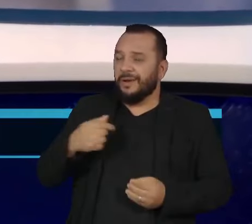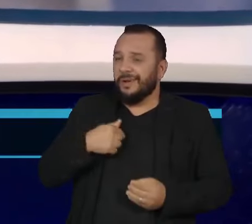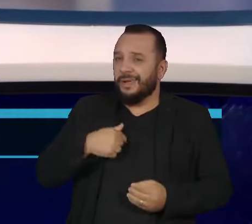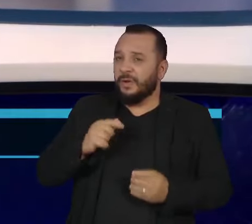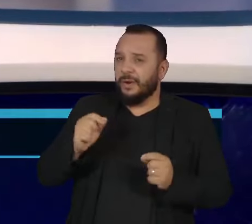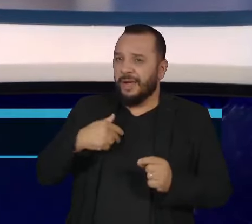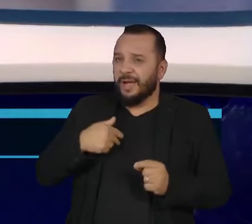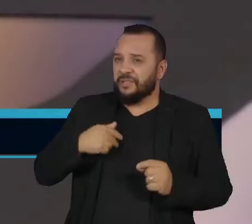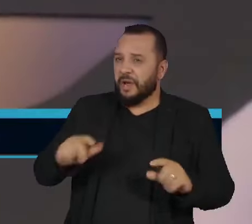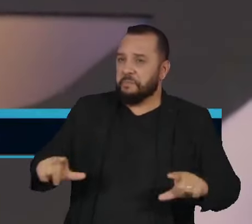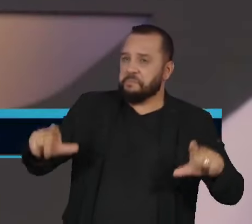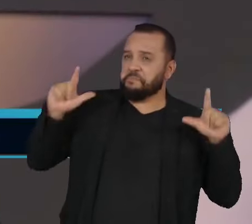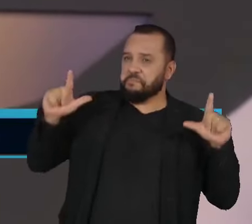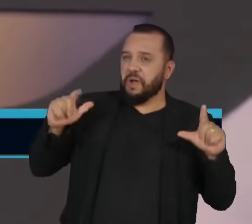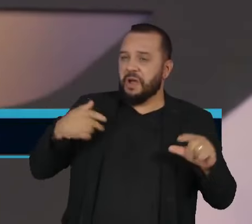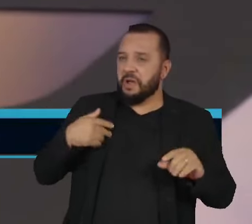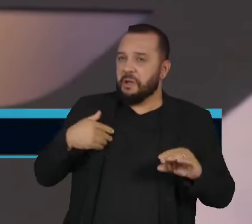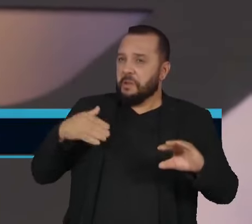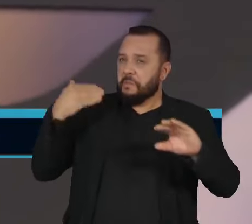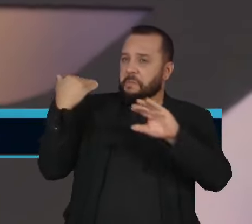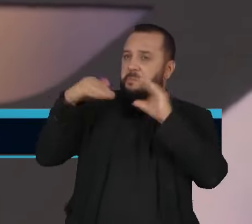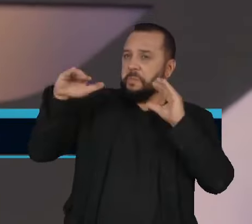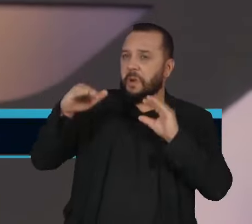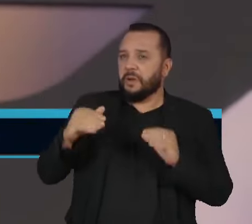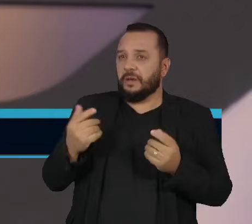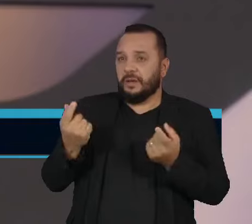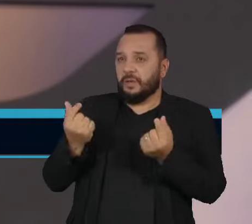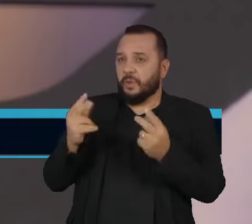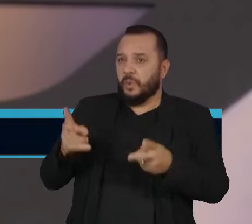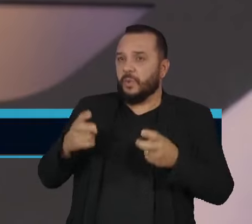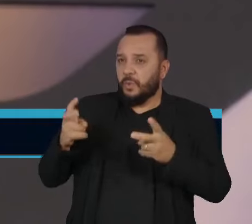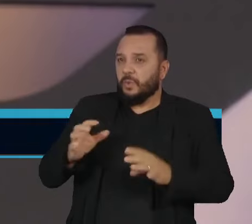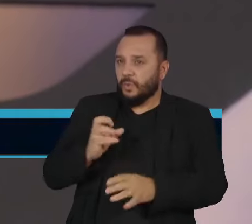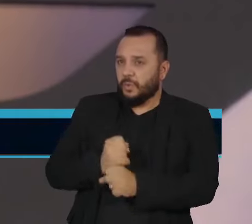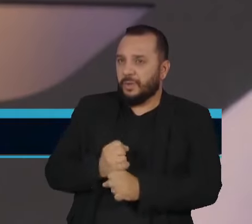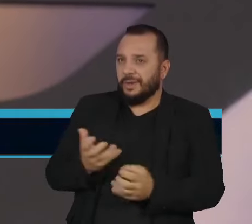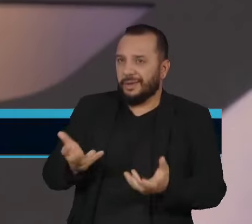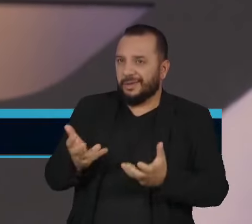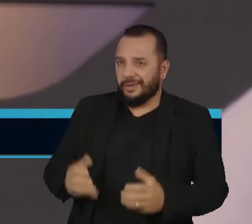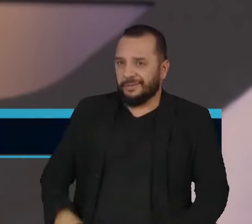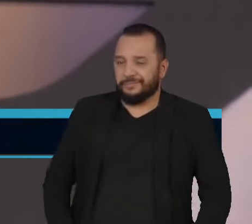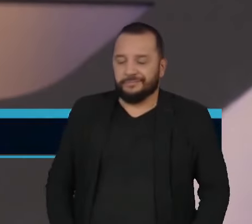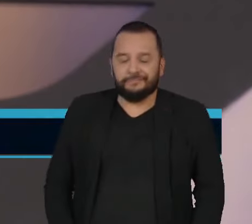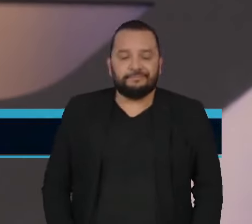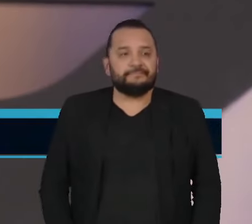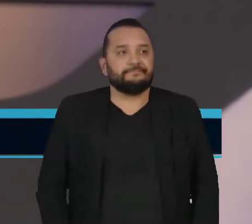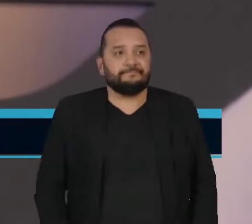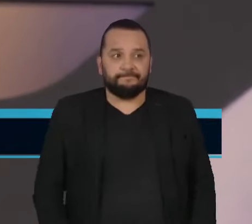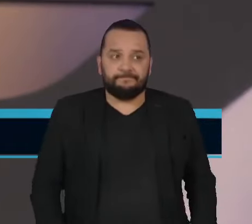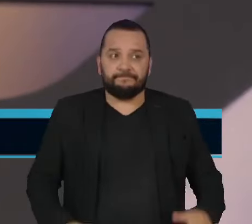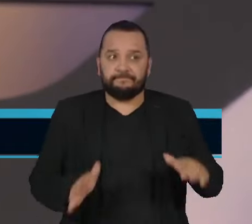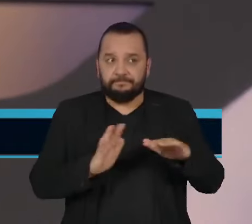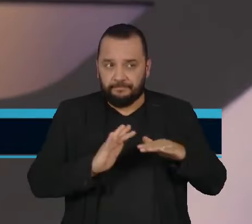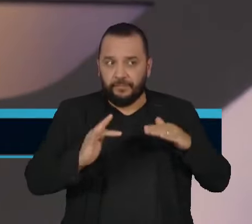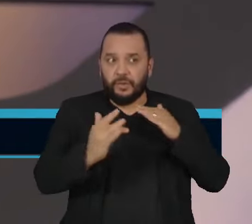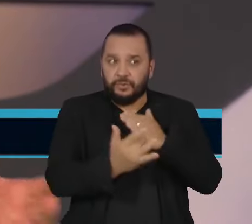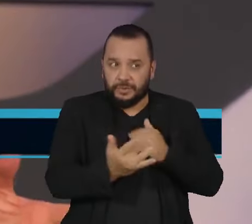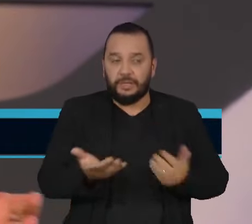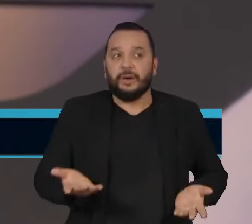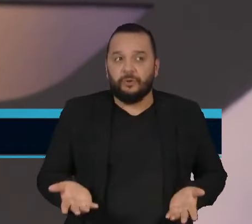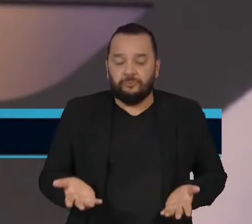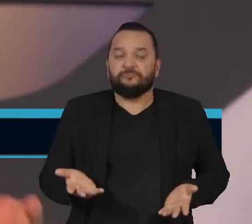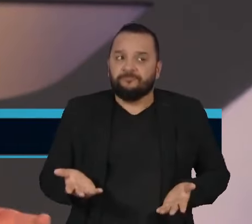lucrar? Eu acho que antecede muito, né? A rede social, pelos próprios mecanismos,